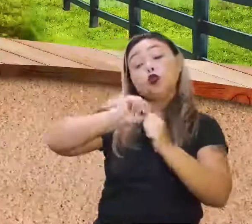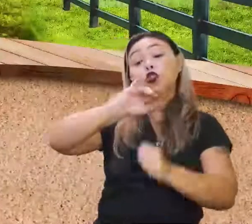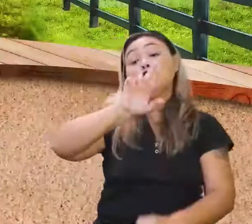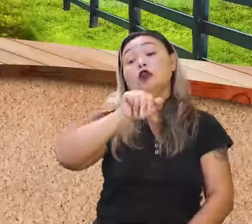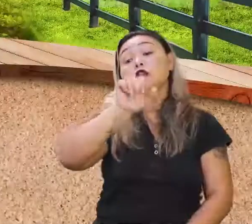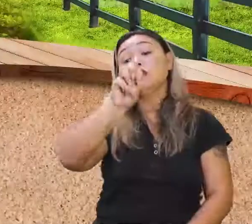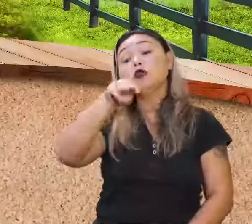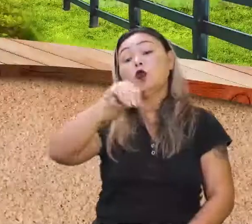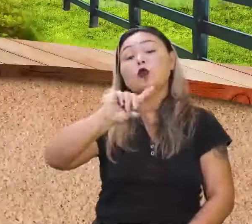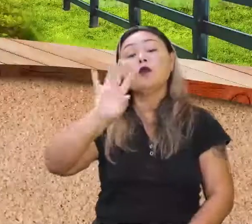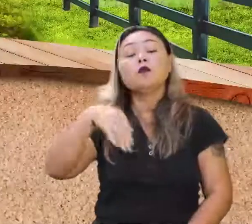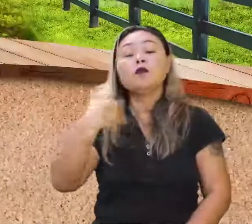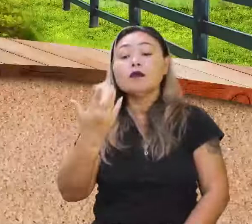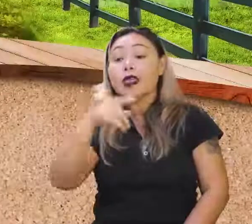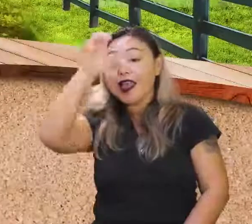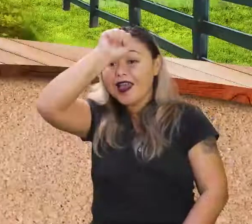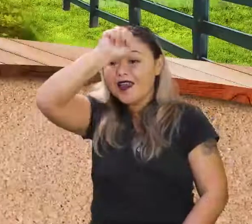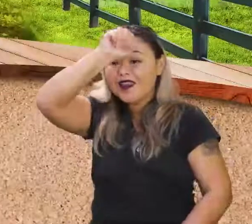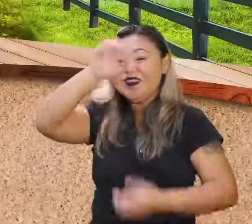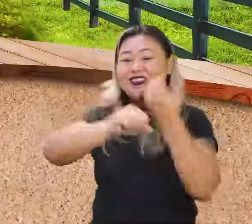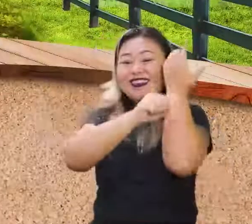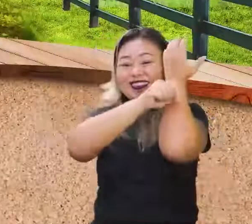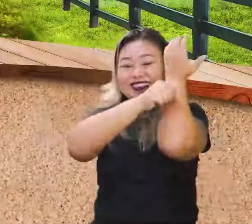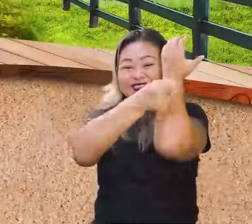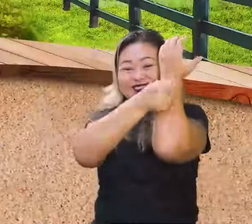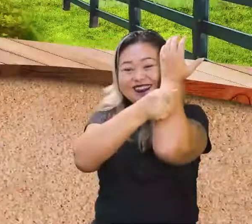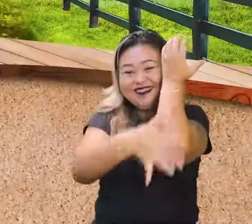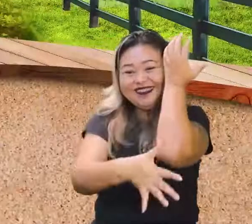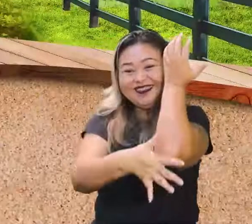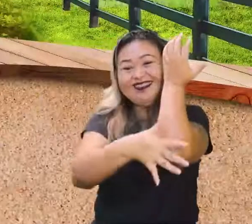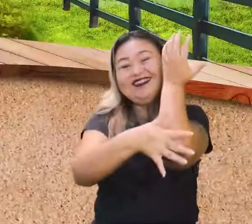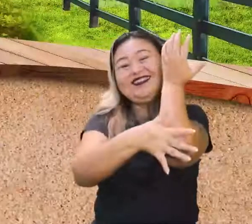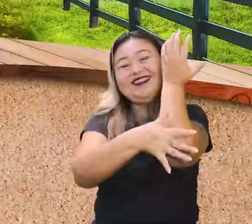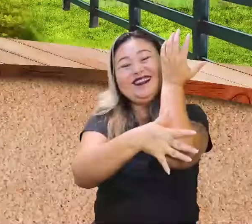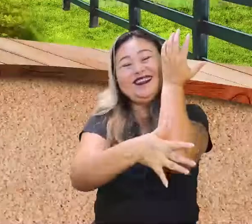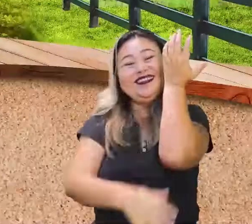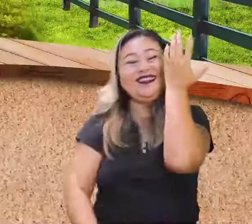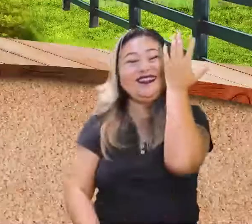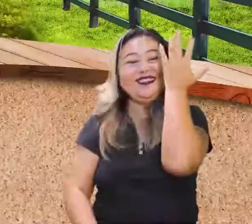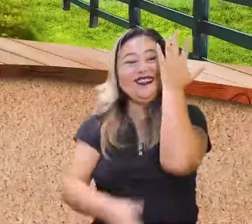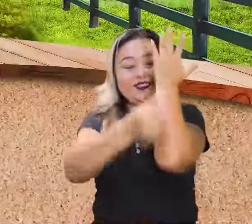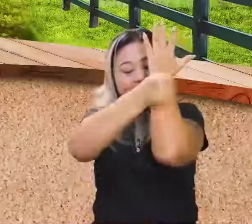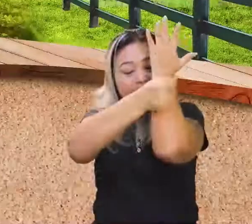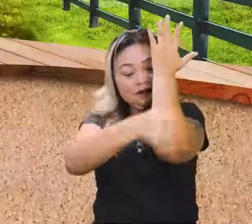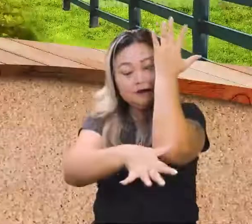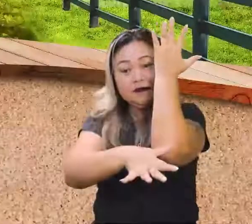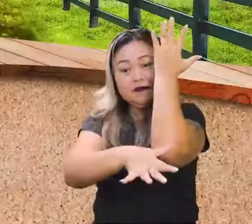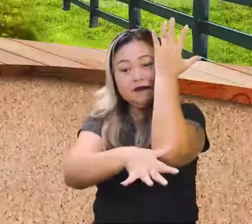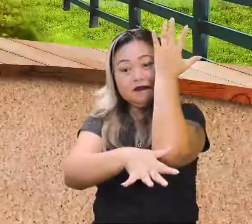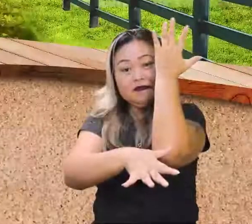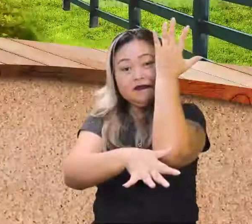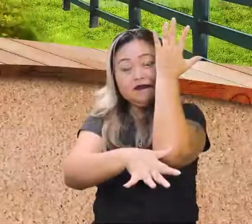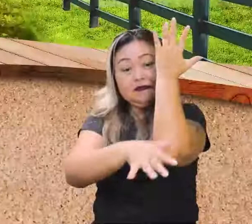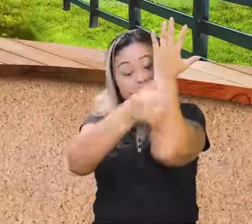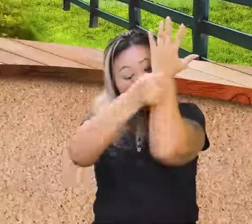nossa questão. Mas como eu aprendi a fazer o sinal, da bosta?